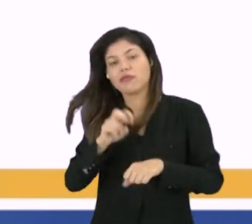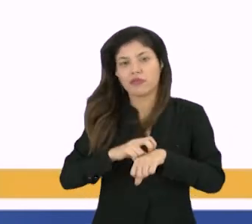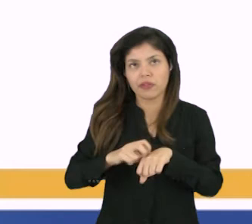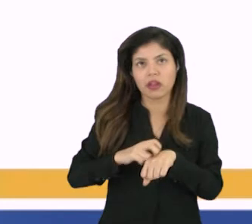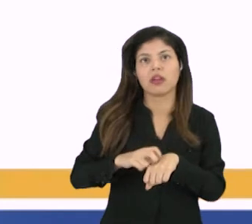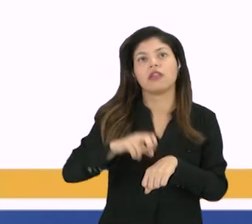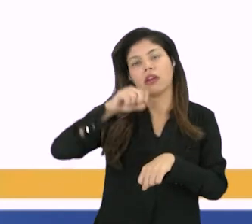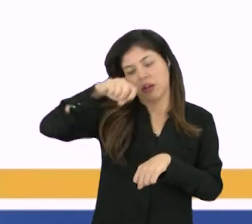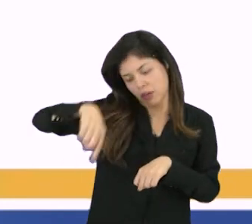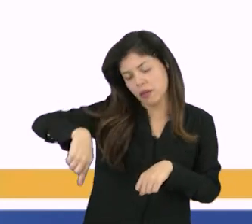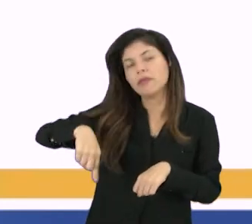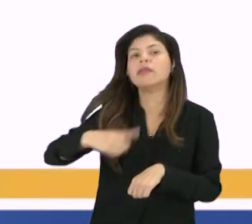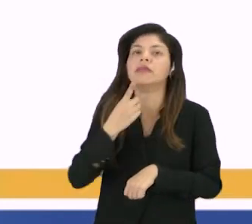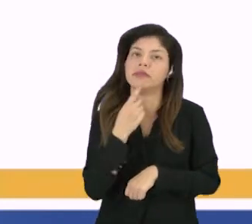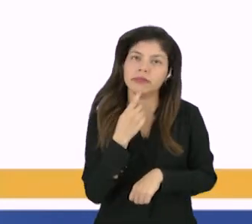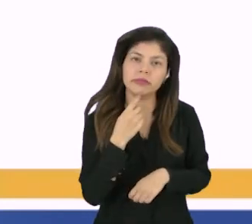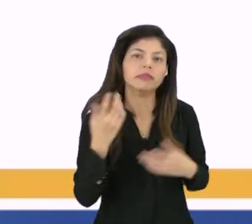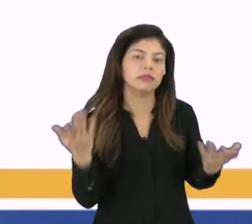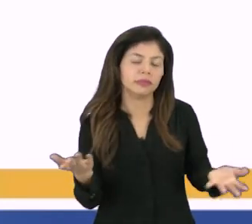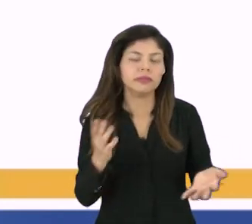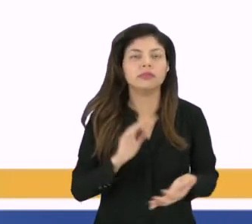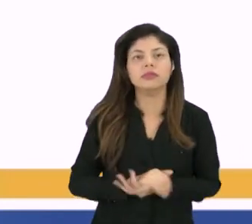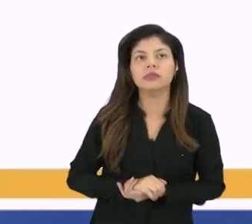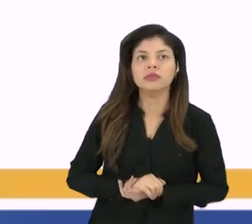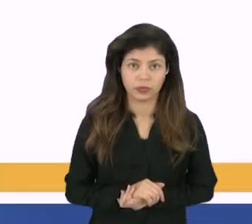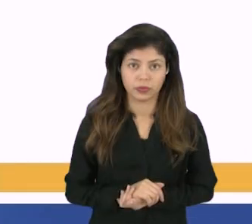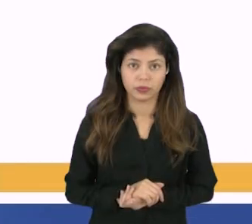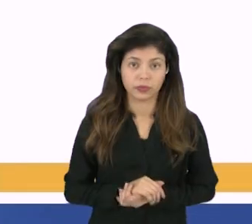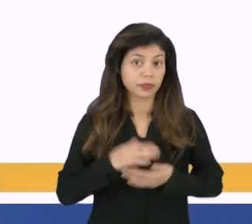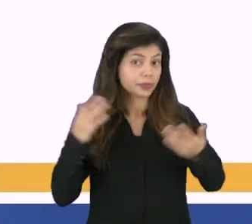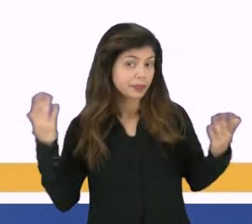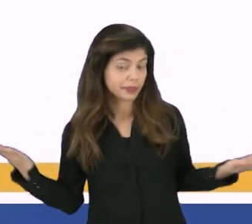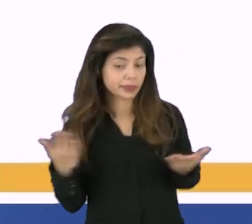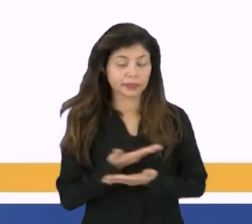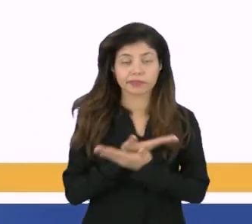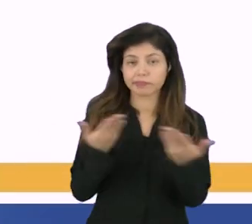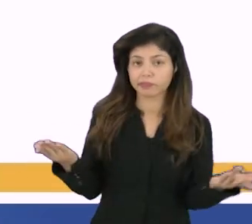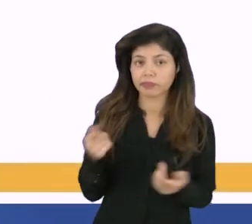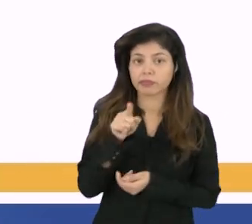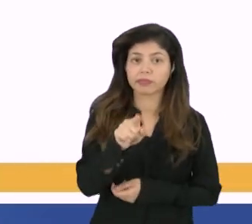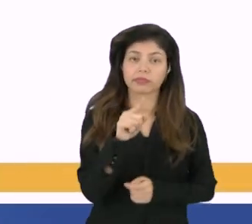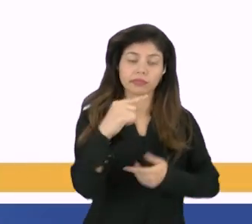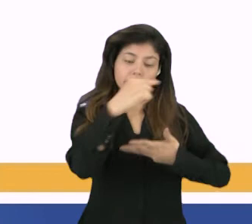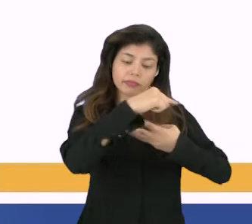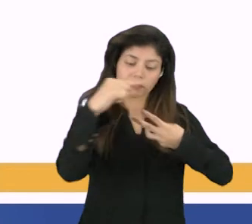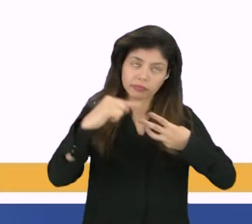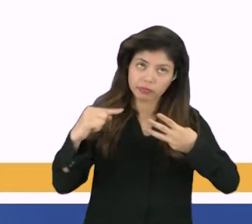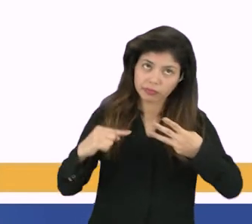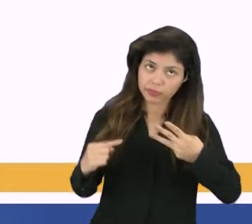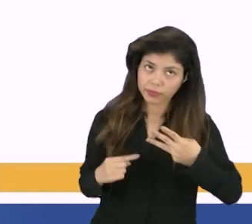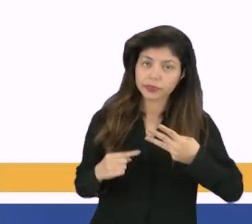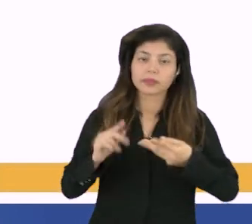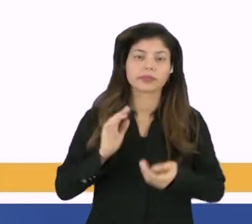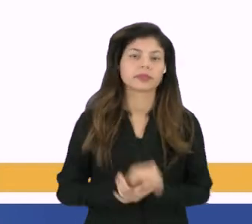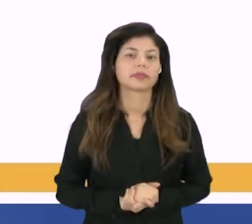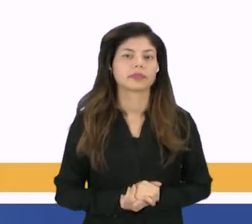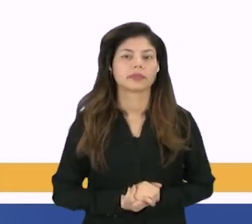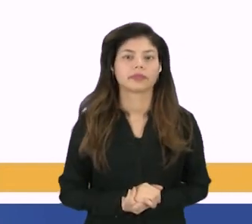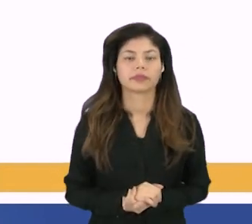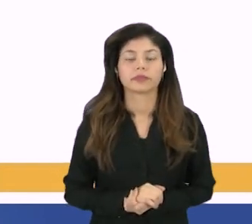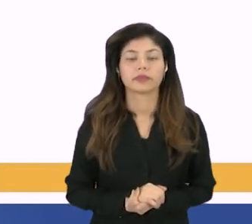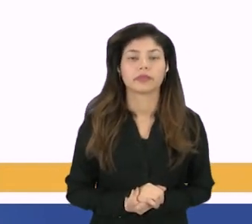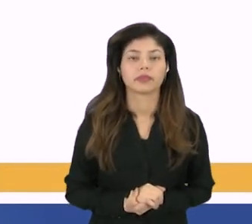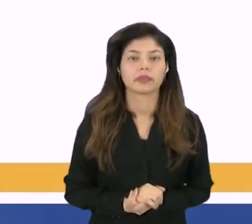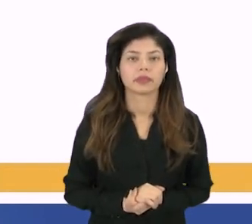aqui refletiu ainda vermelho, tá? Então, pessoal, esses aqui são os meios, tá?